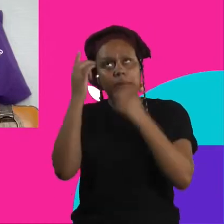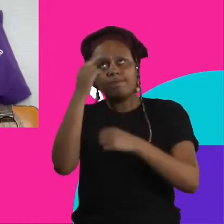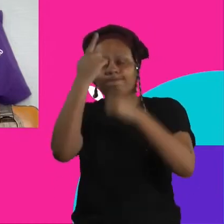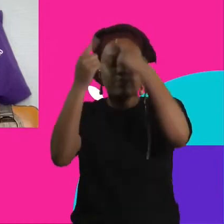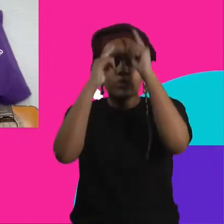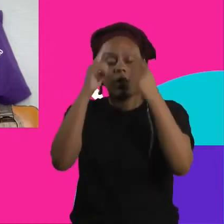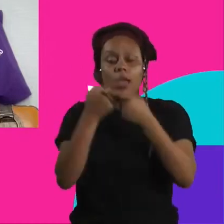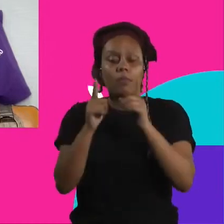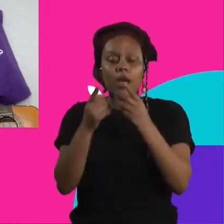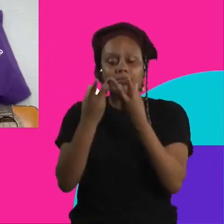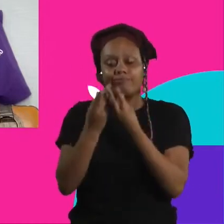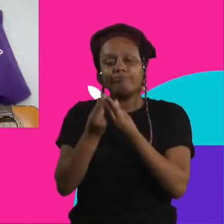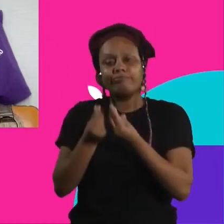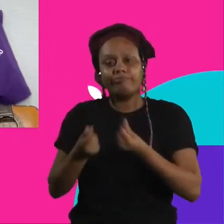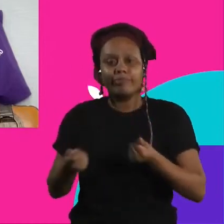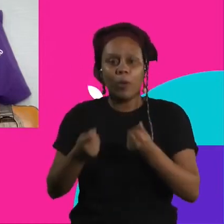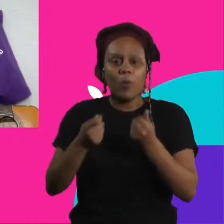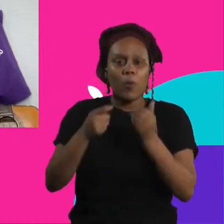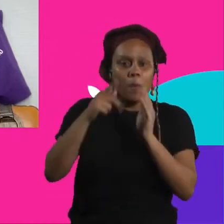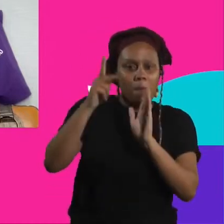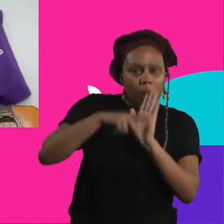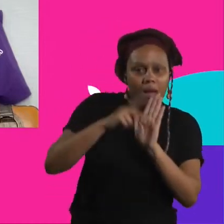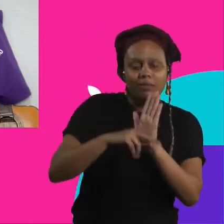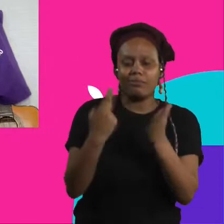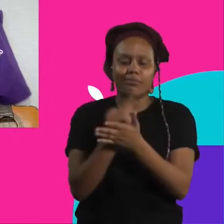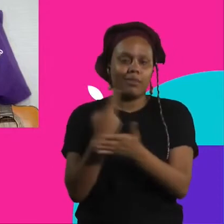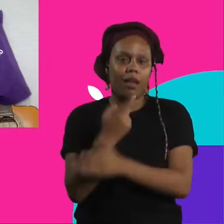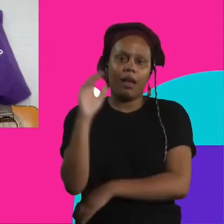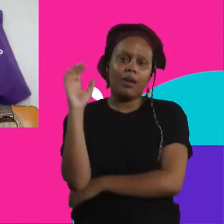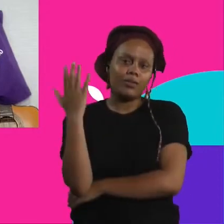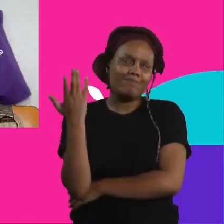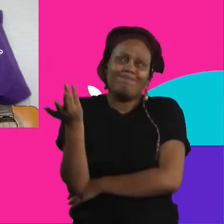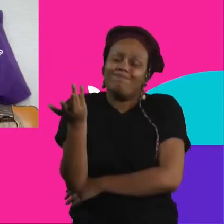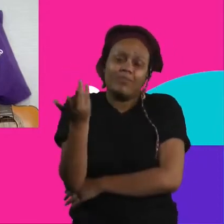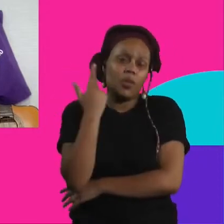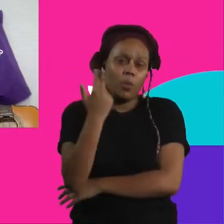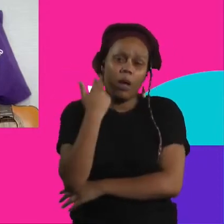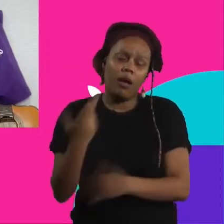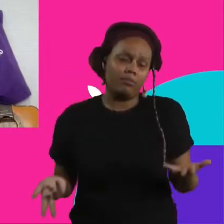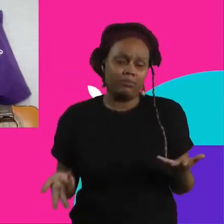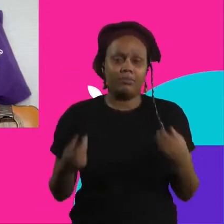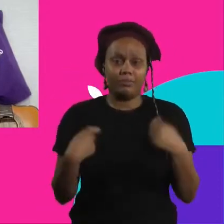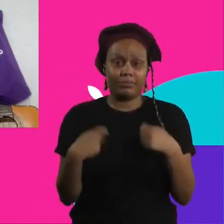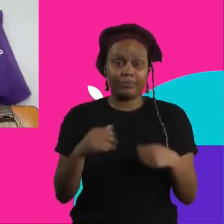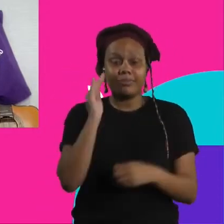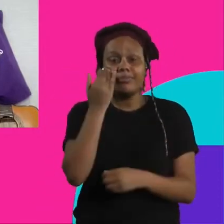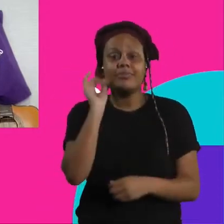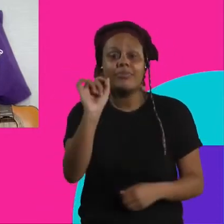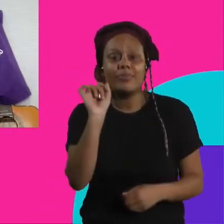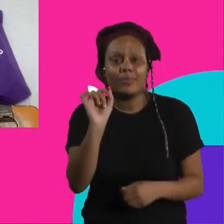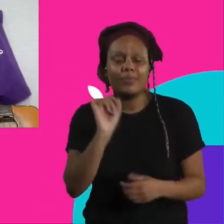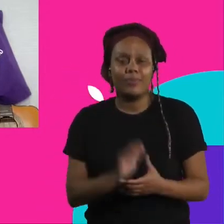dar errado é o que acontece também. Então, a gente precisa realmente entender